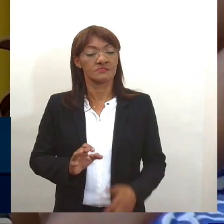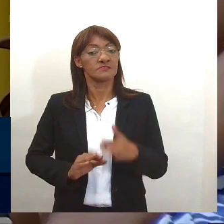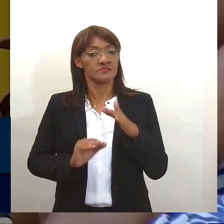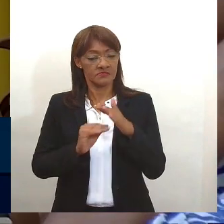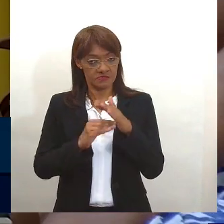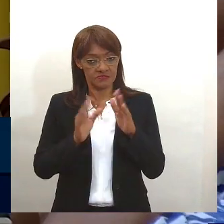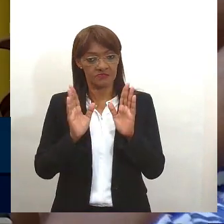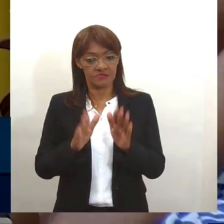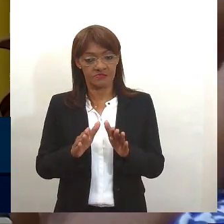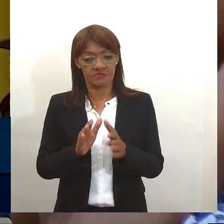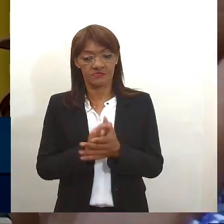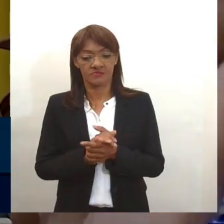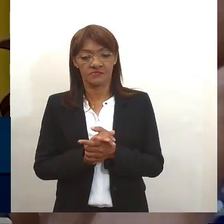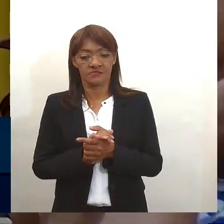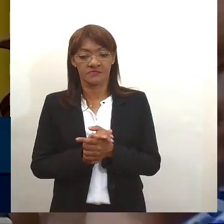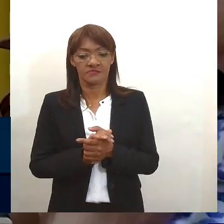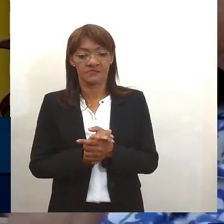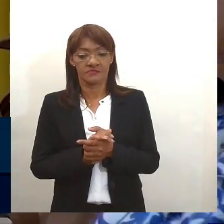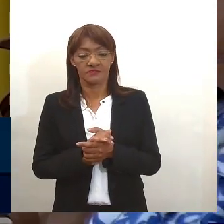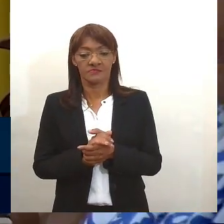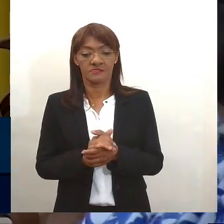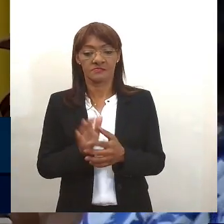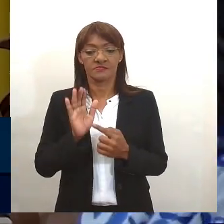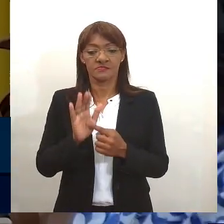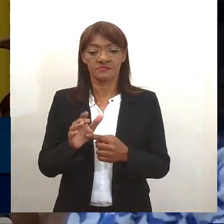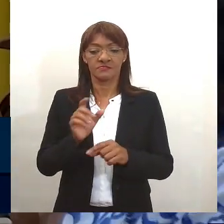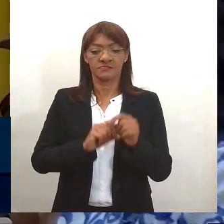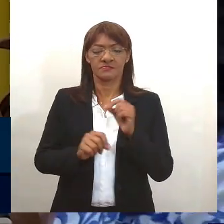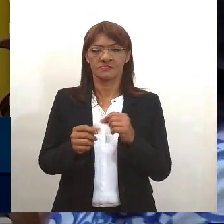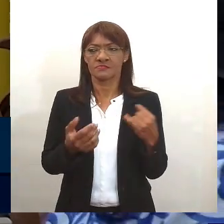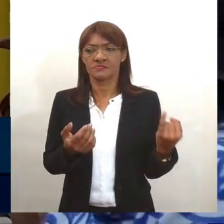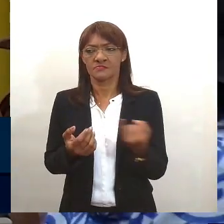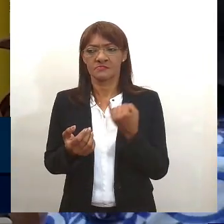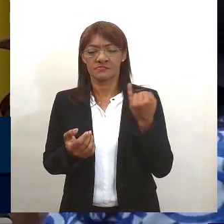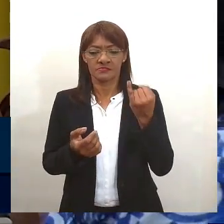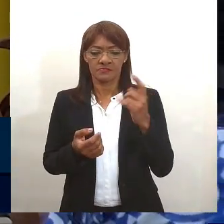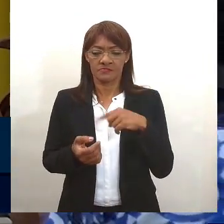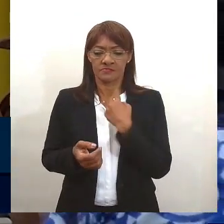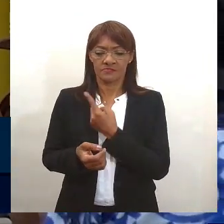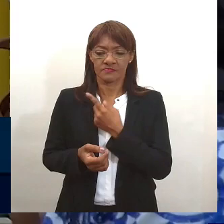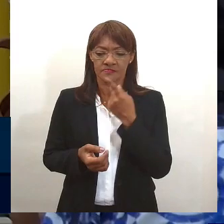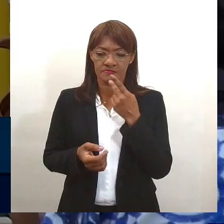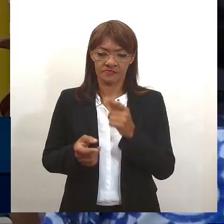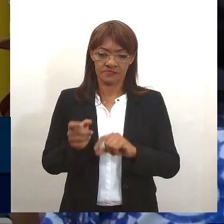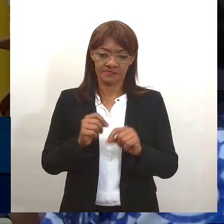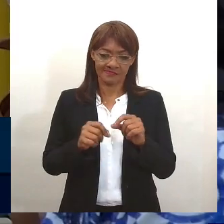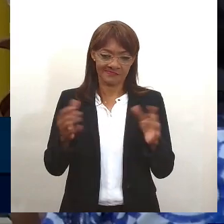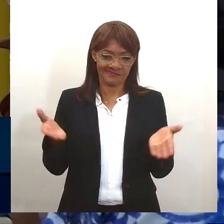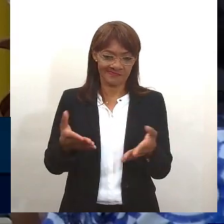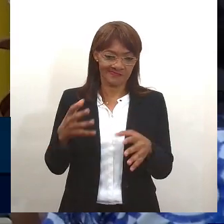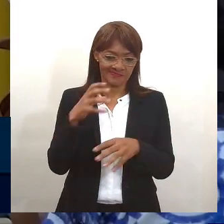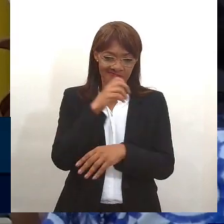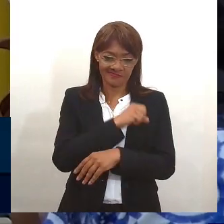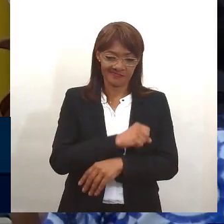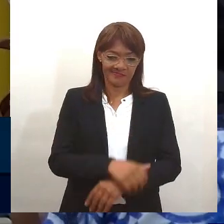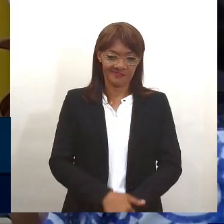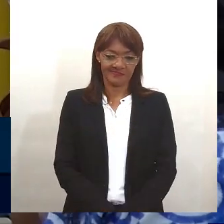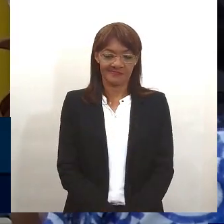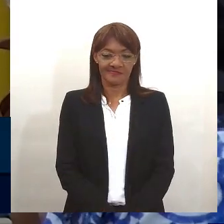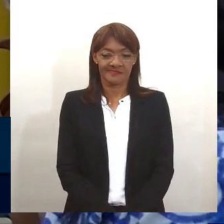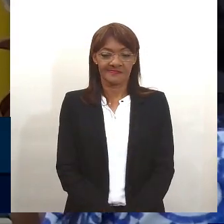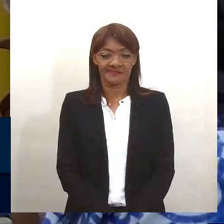da dívida também acho que é importante falar que a gente... Eu fui rápido hoje. Que nós estamos em uma posição